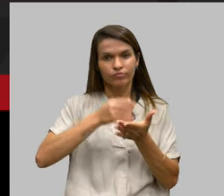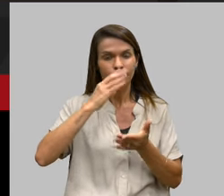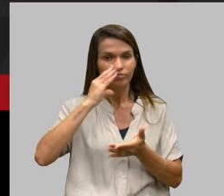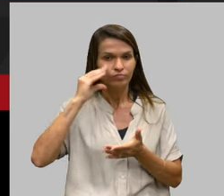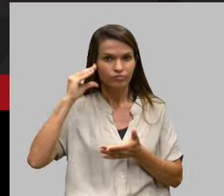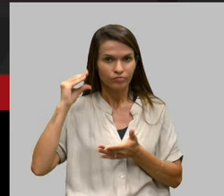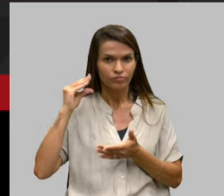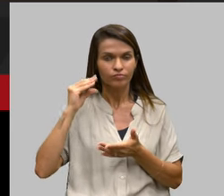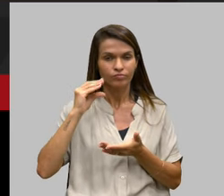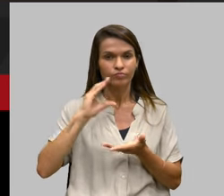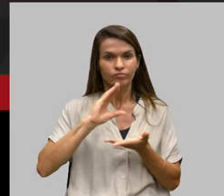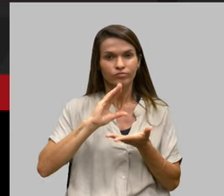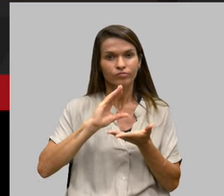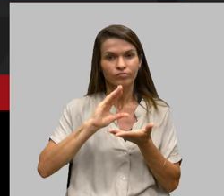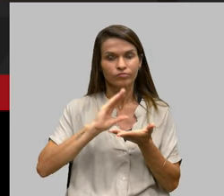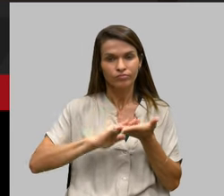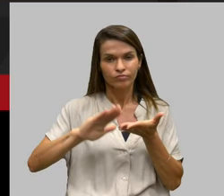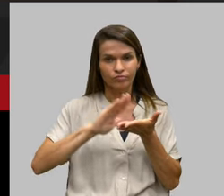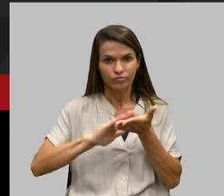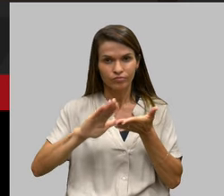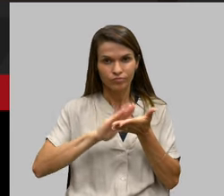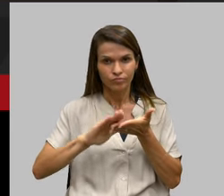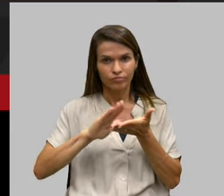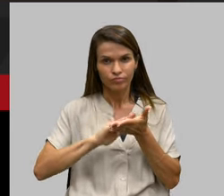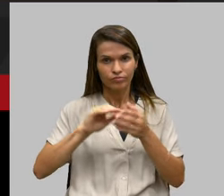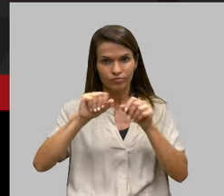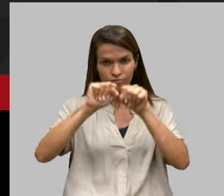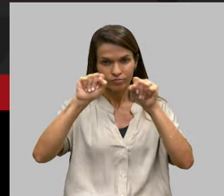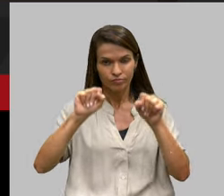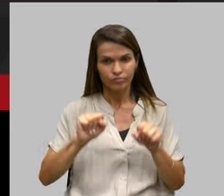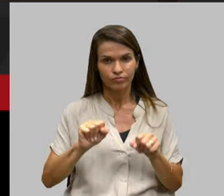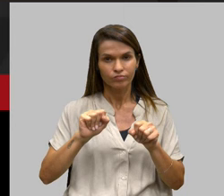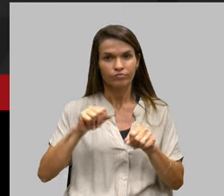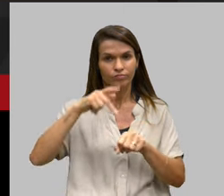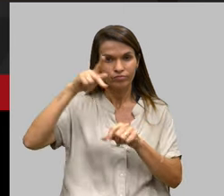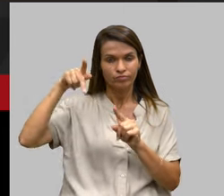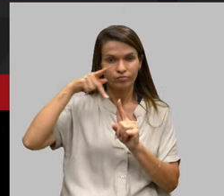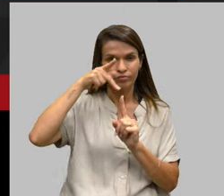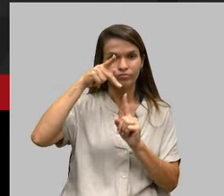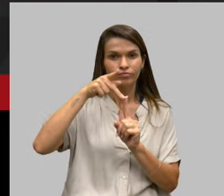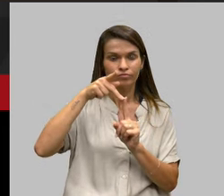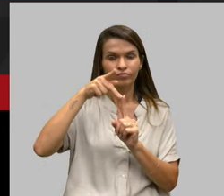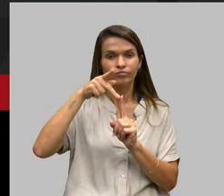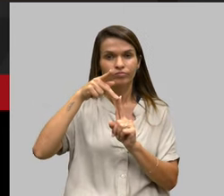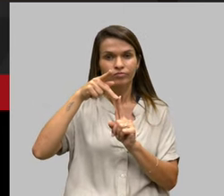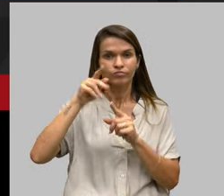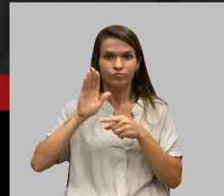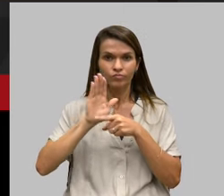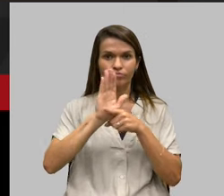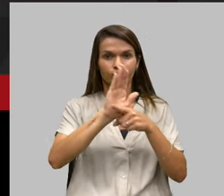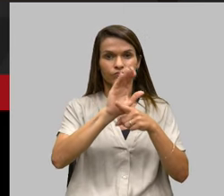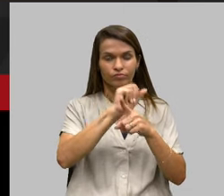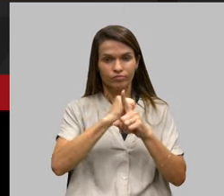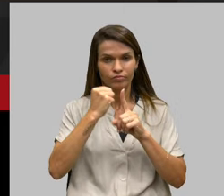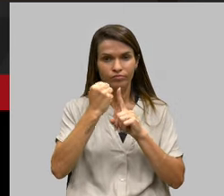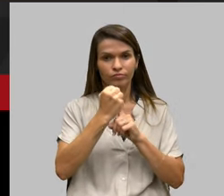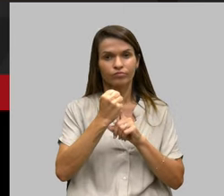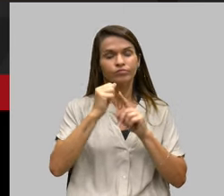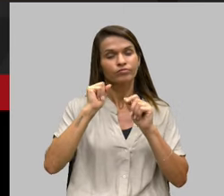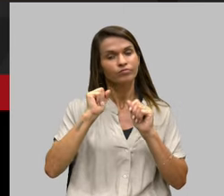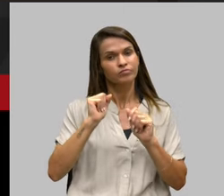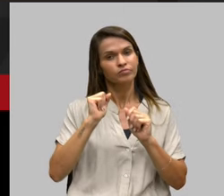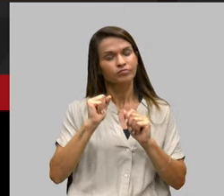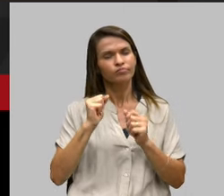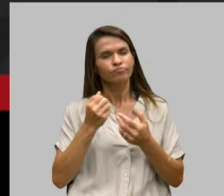custeio em benefício destes de sistema de previdência e assistência social esse poderão aí eh seria no